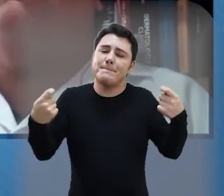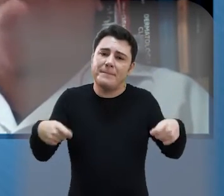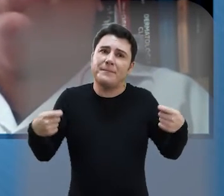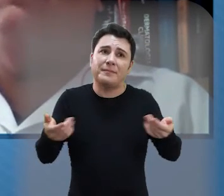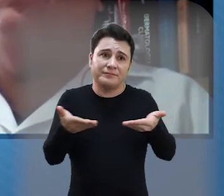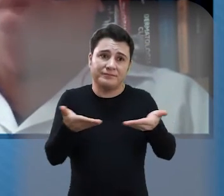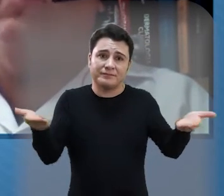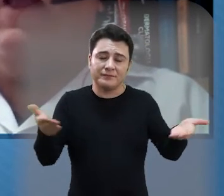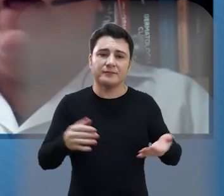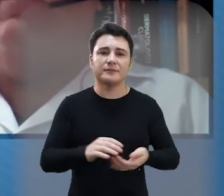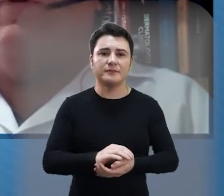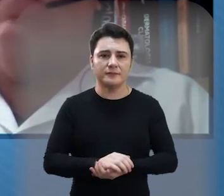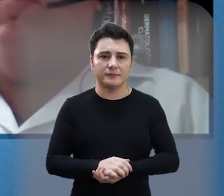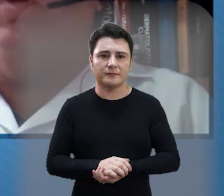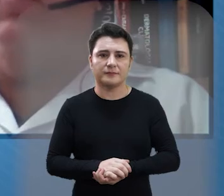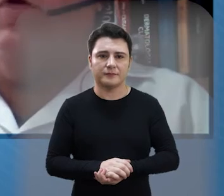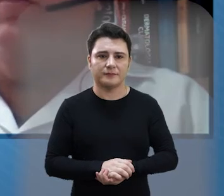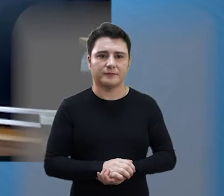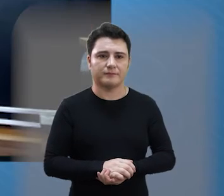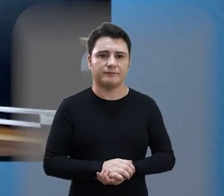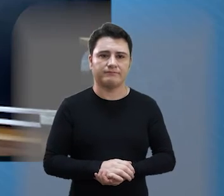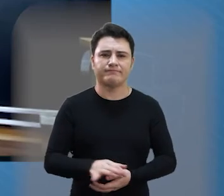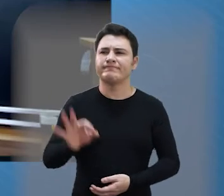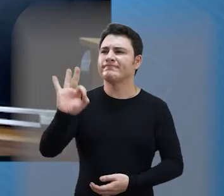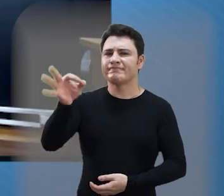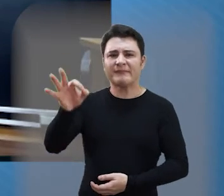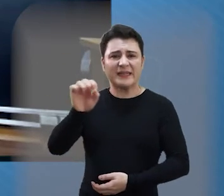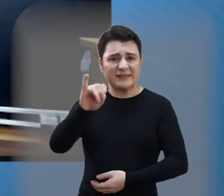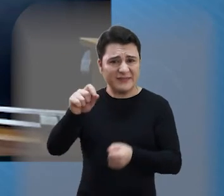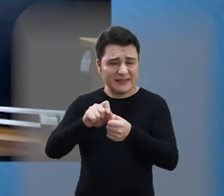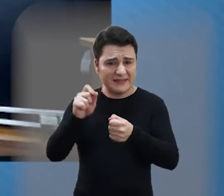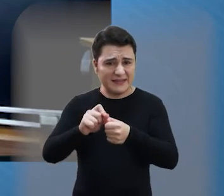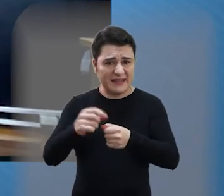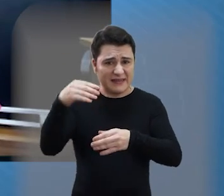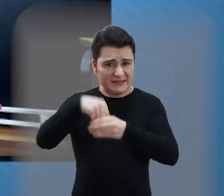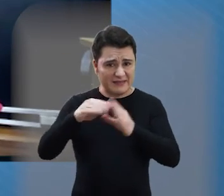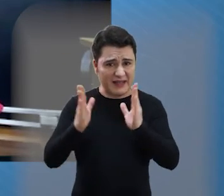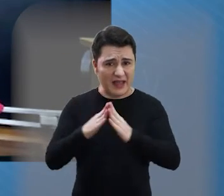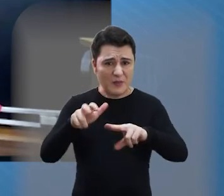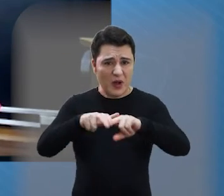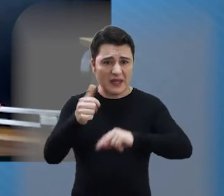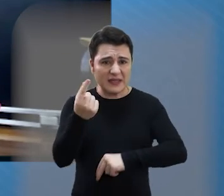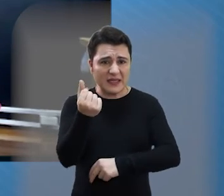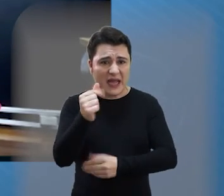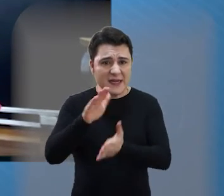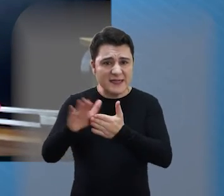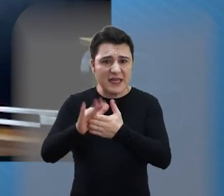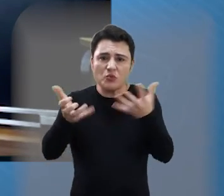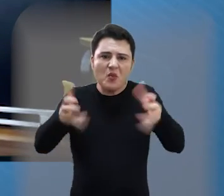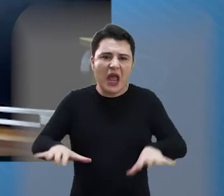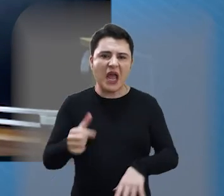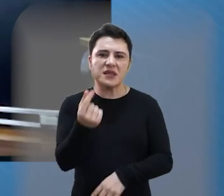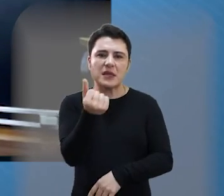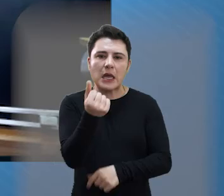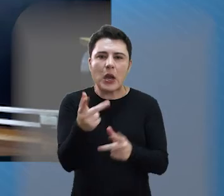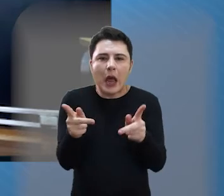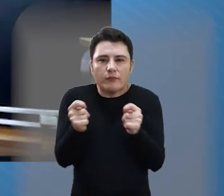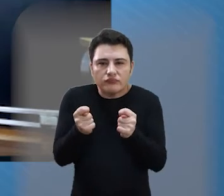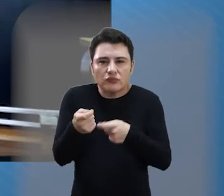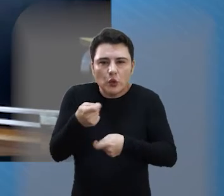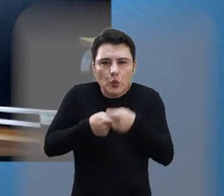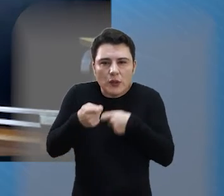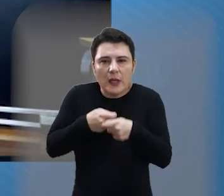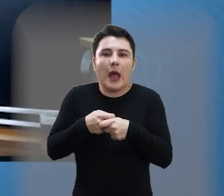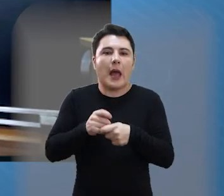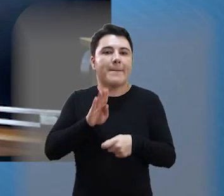isso tem que ficar muito claro para a população. E é uma economia que não vale a pena. Às vezes a pessoa pensa, vou fazer em casa